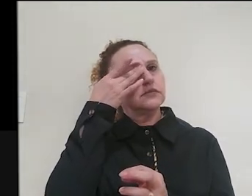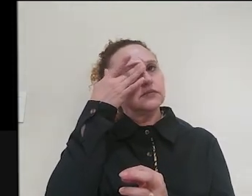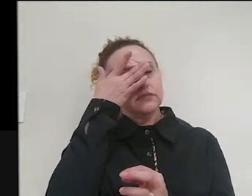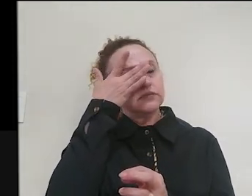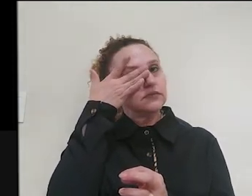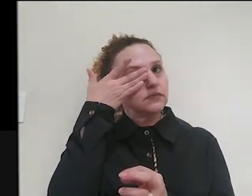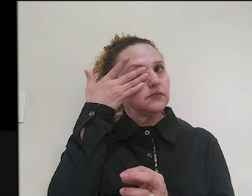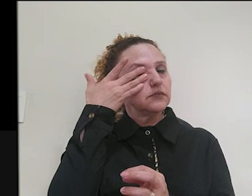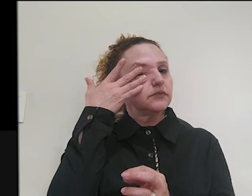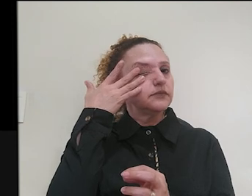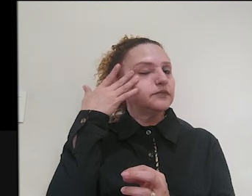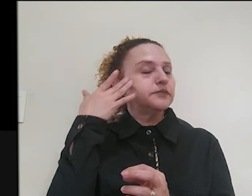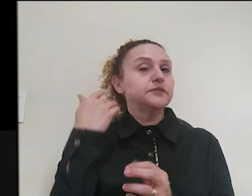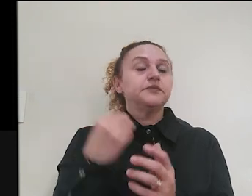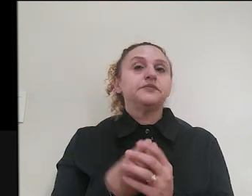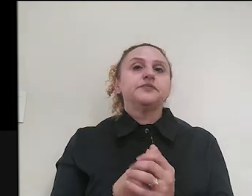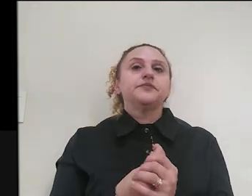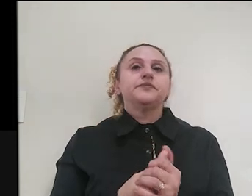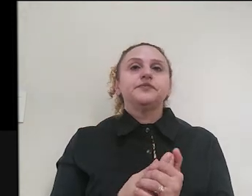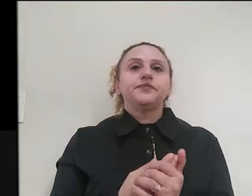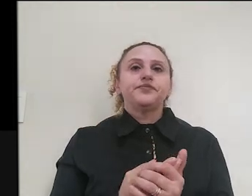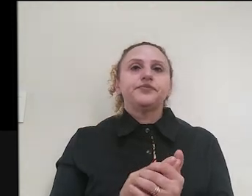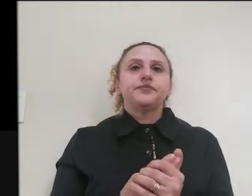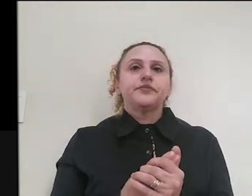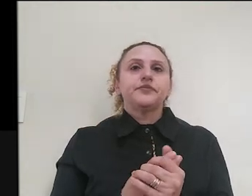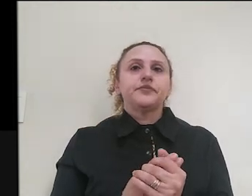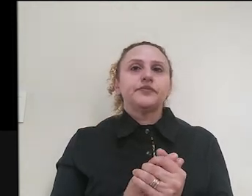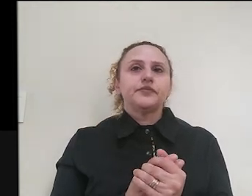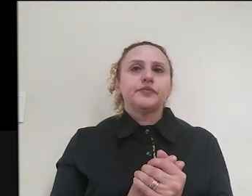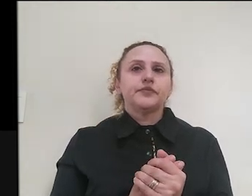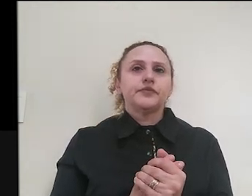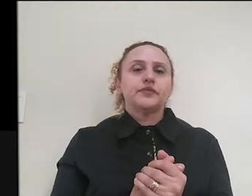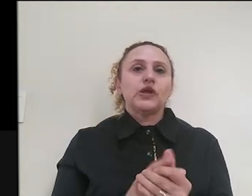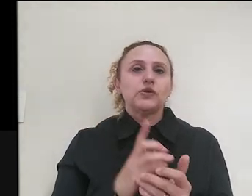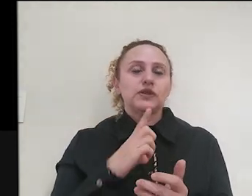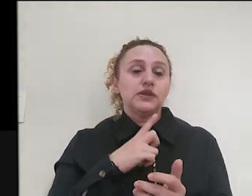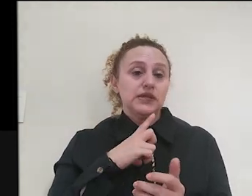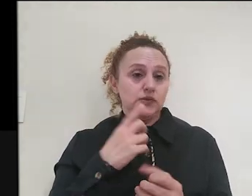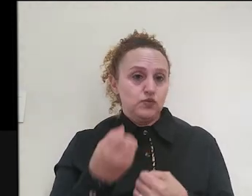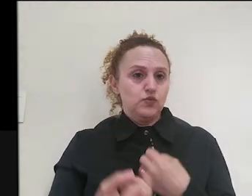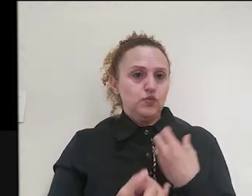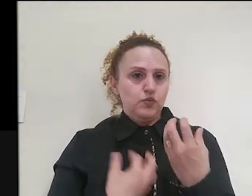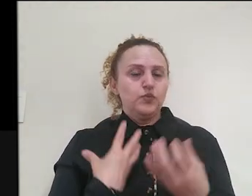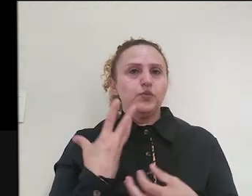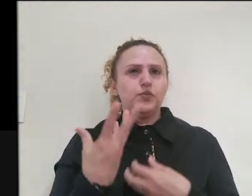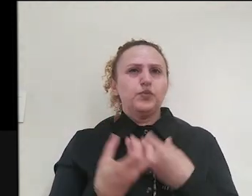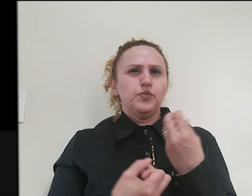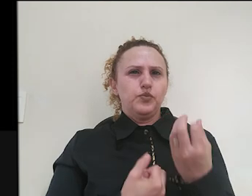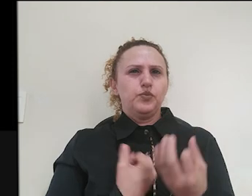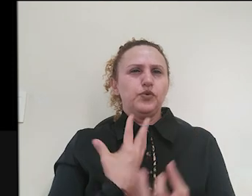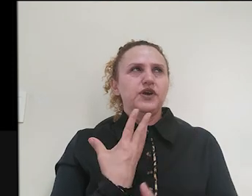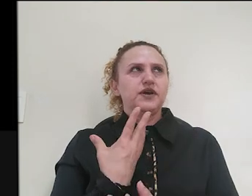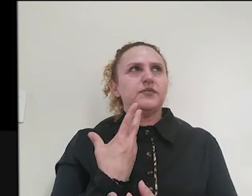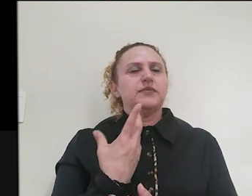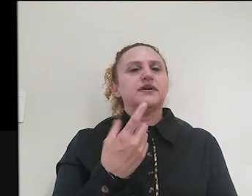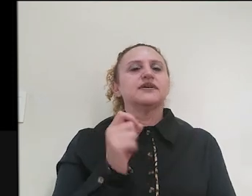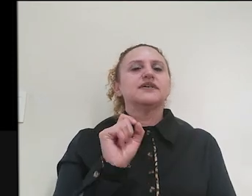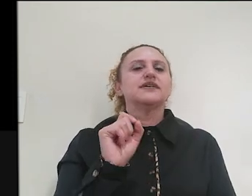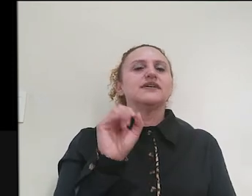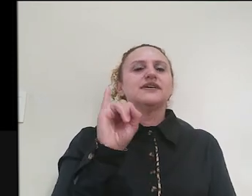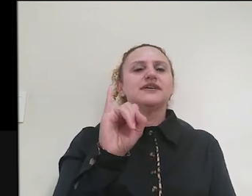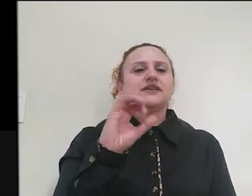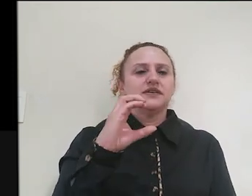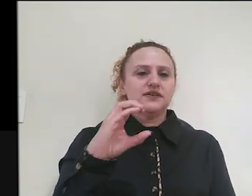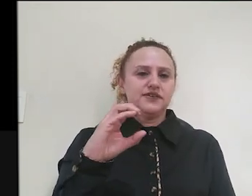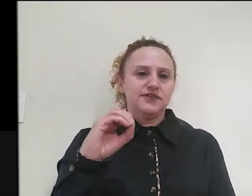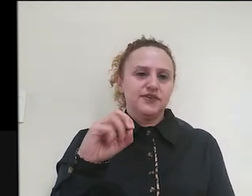já conversamos. Para você ter uma ideia, tem esse poema aqui que é icônico para pensar o quanto a